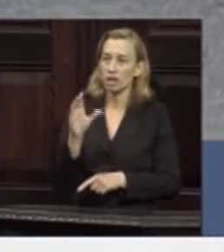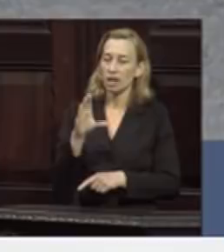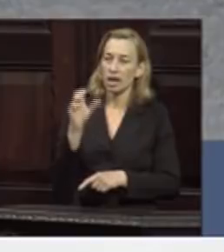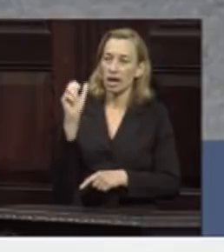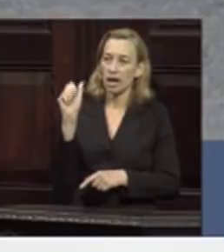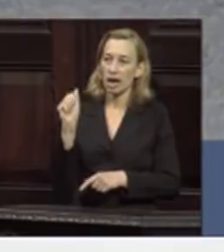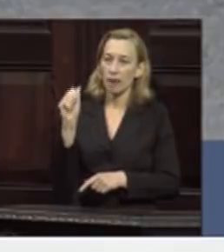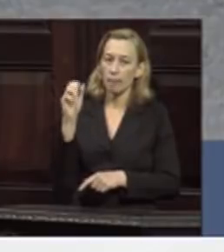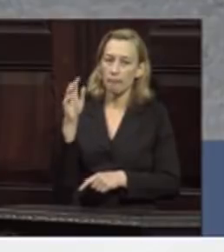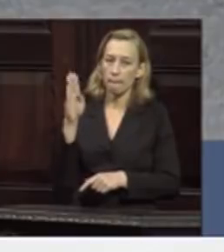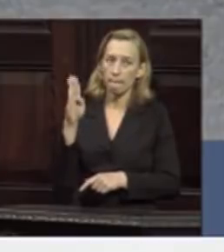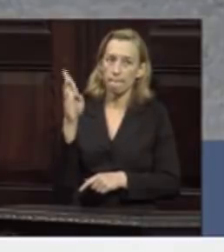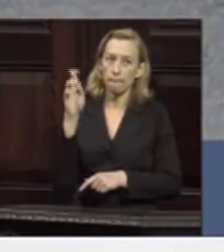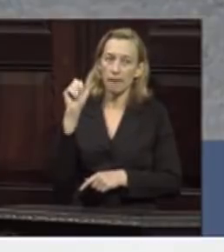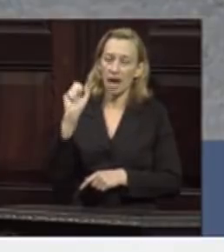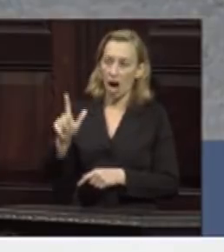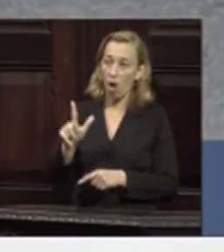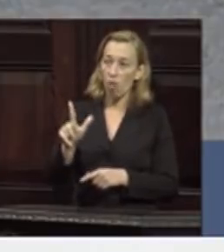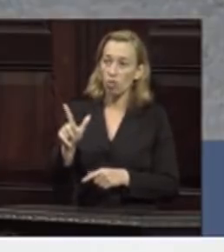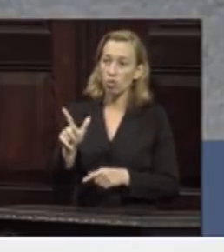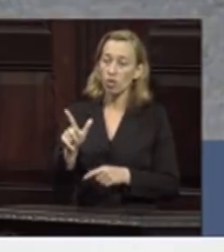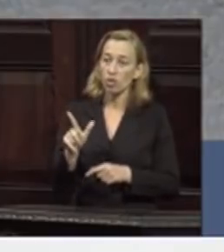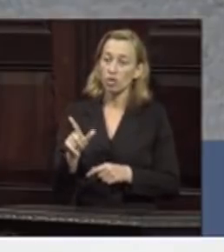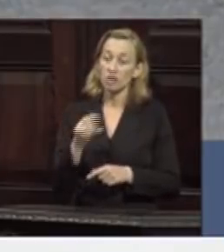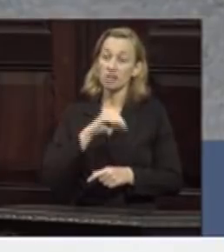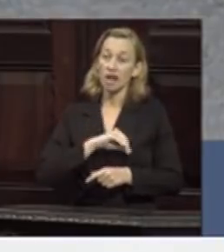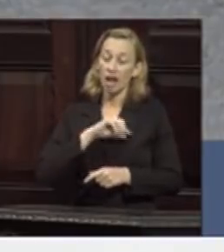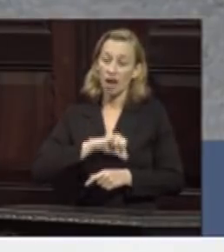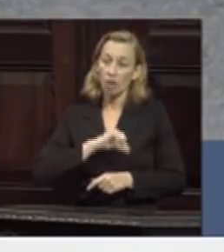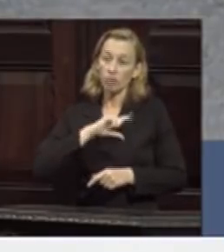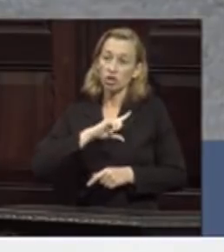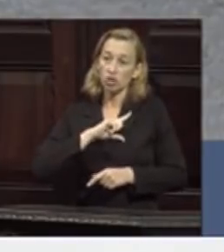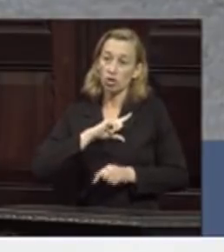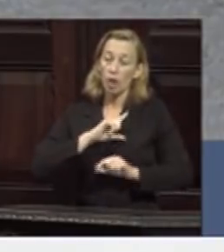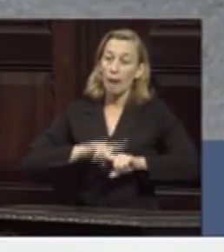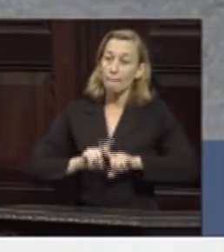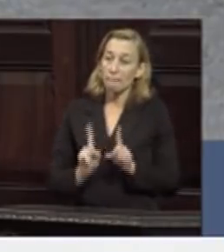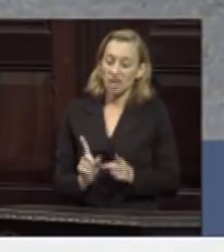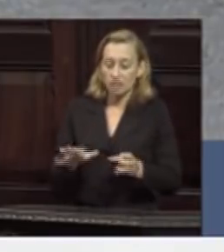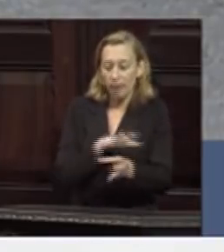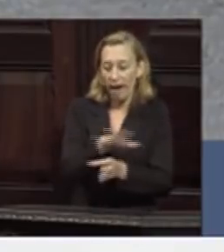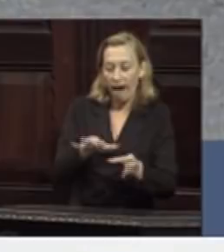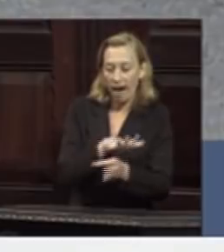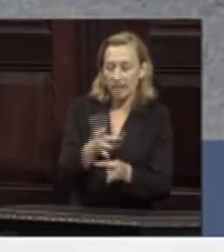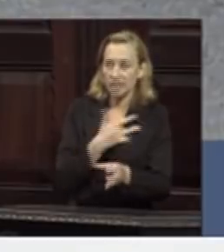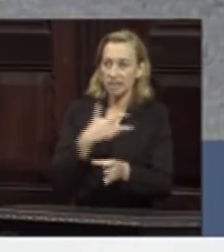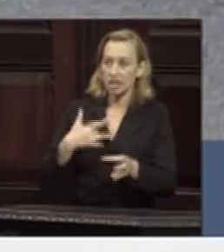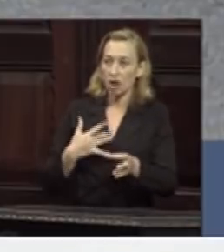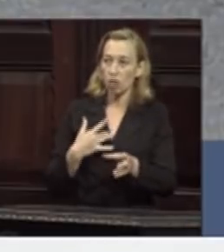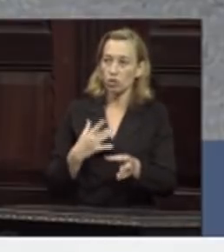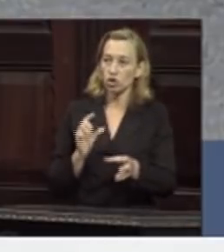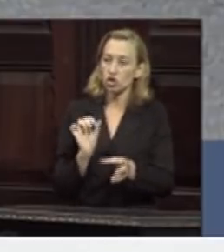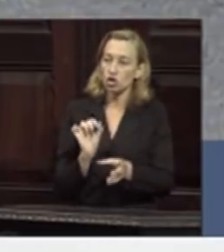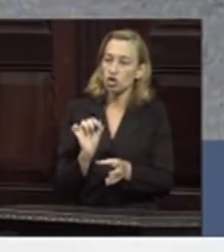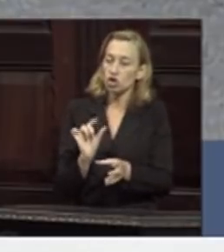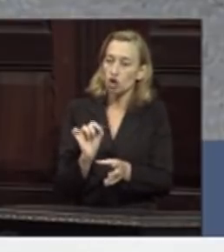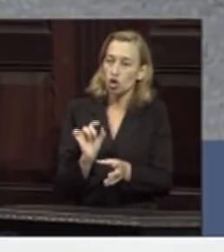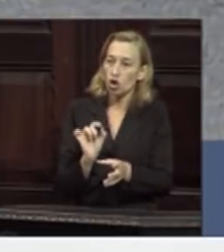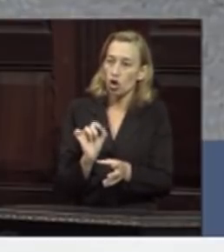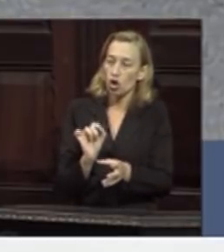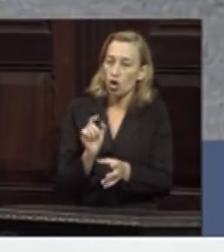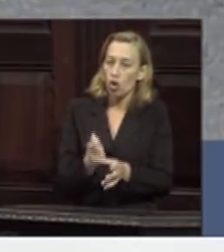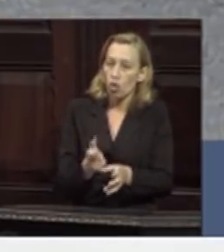categorias e para a área da saúde, ele só deu a incorporação da GELED.